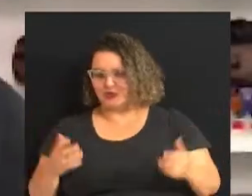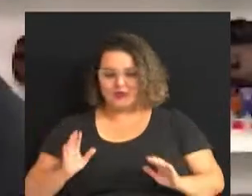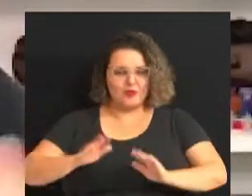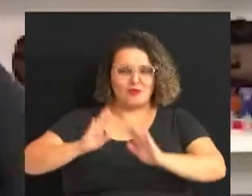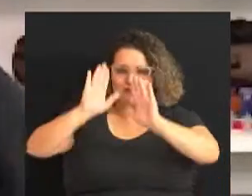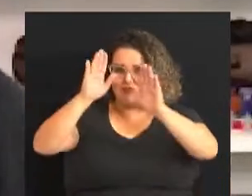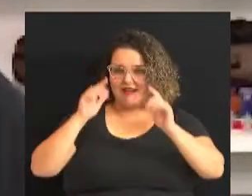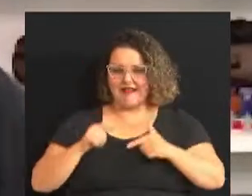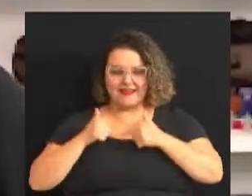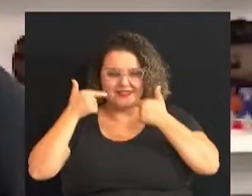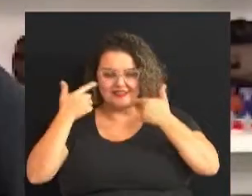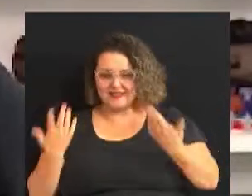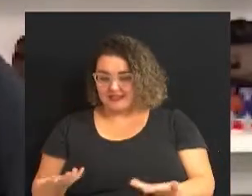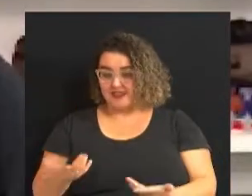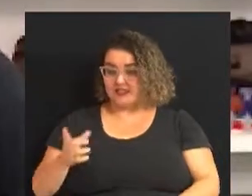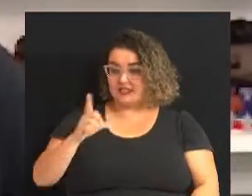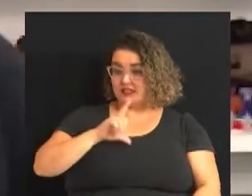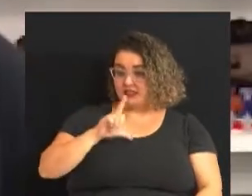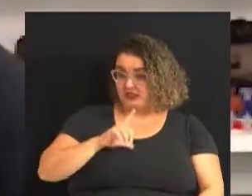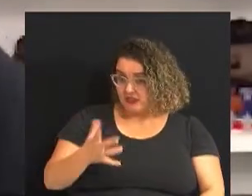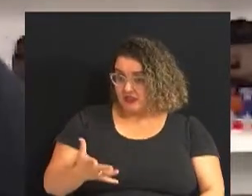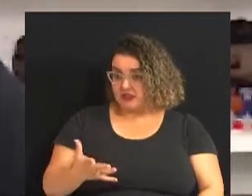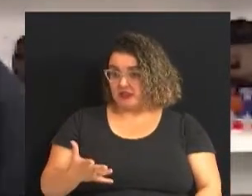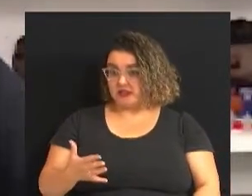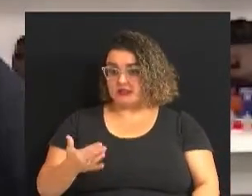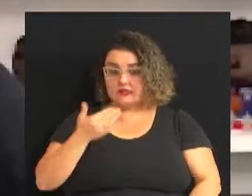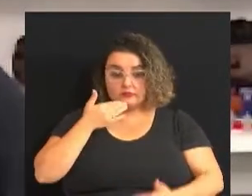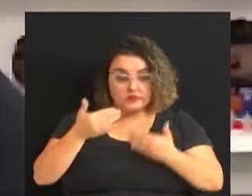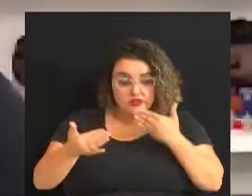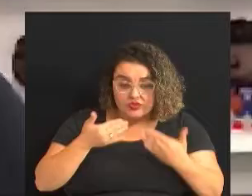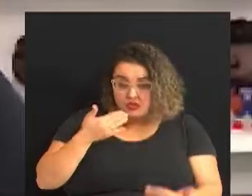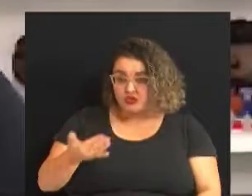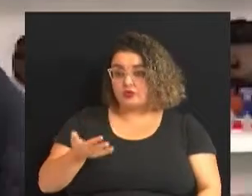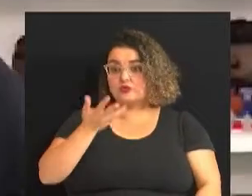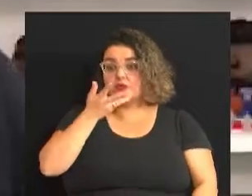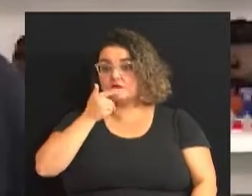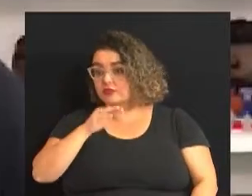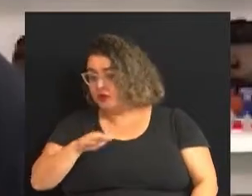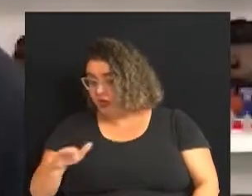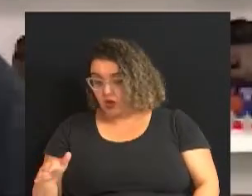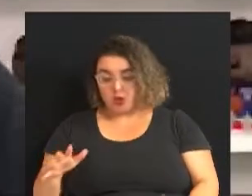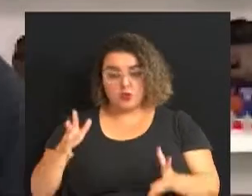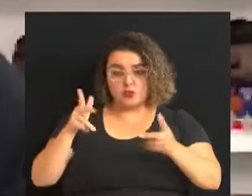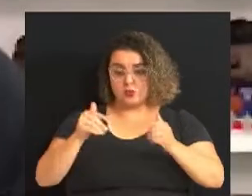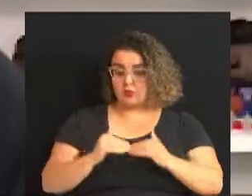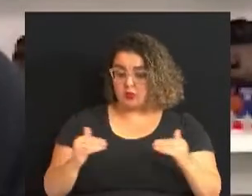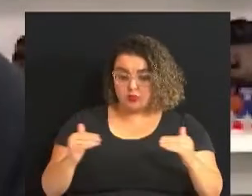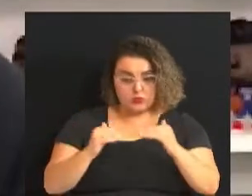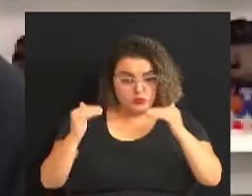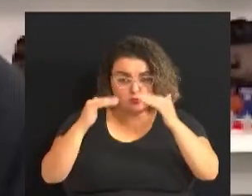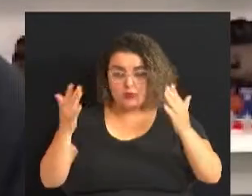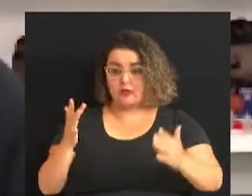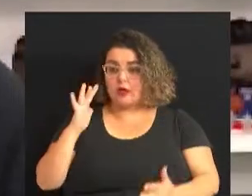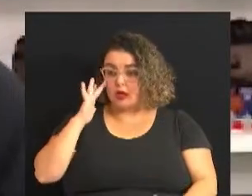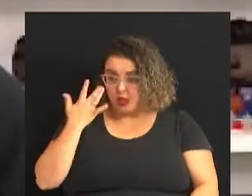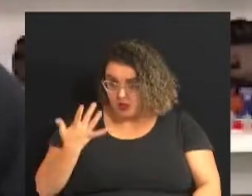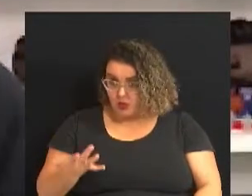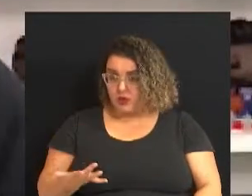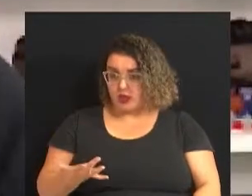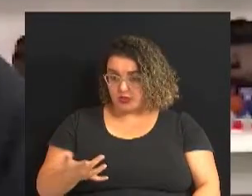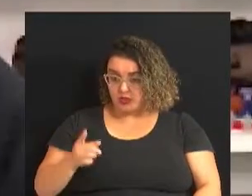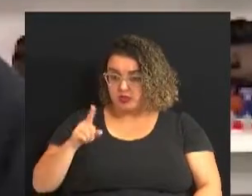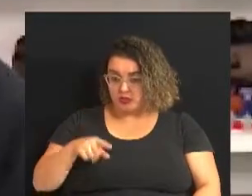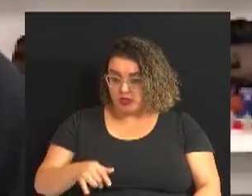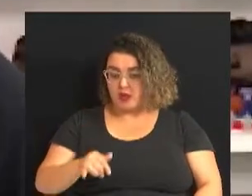né, de ter esse apelo, né, com as crianças, em todos os níveis. Eu acho que é um exemplo